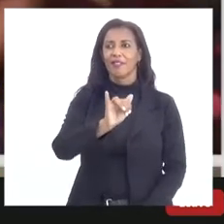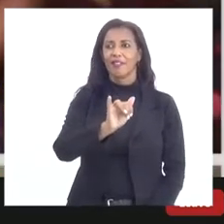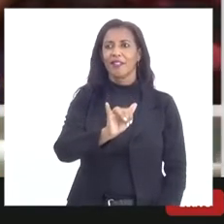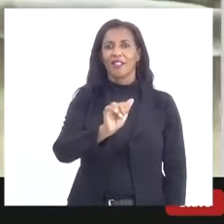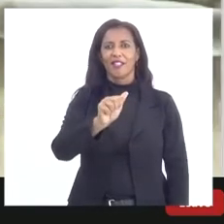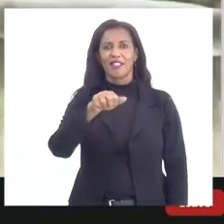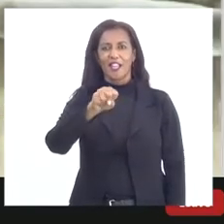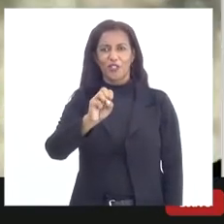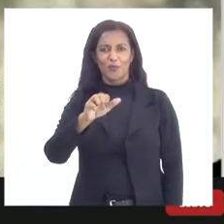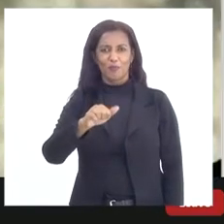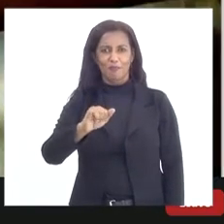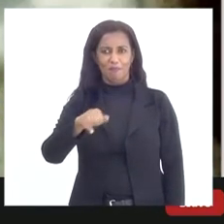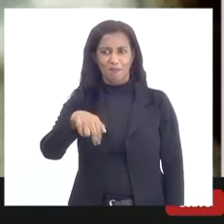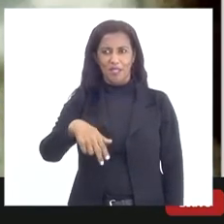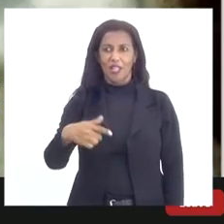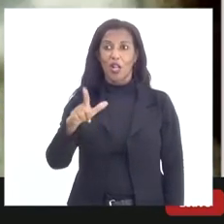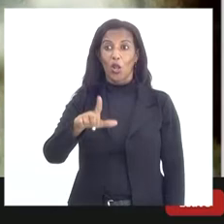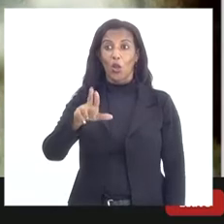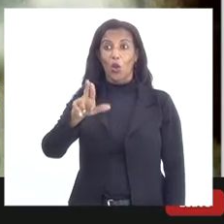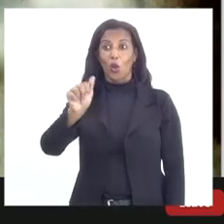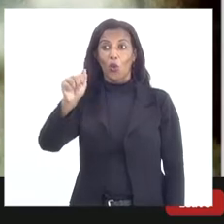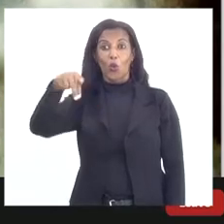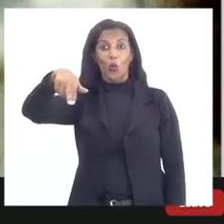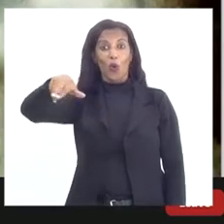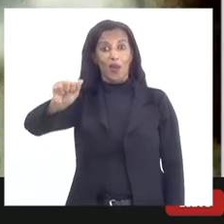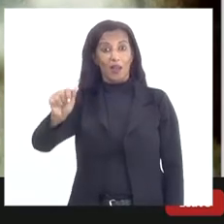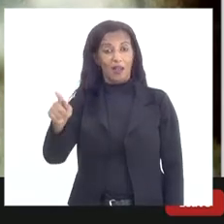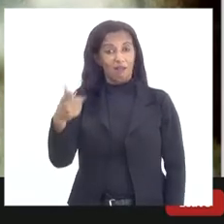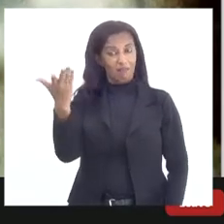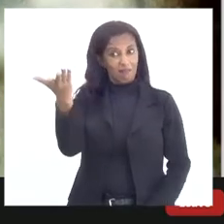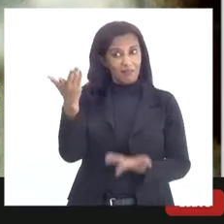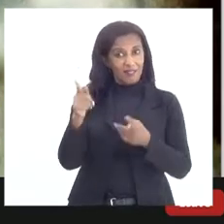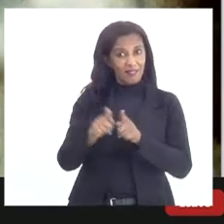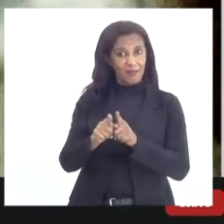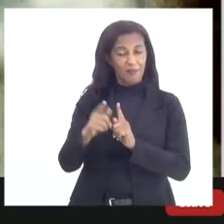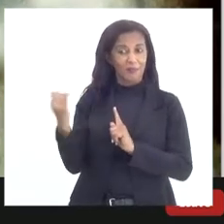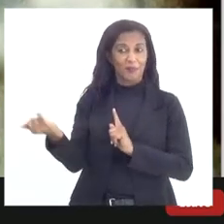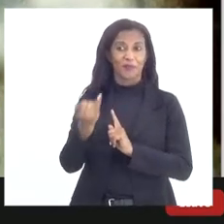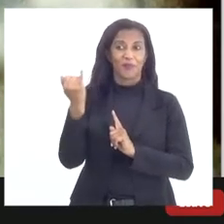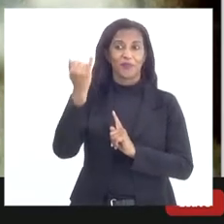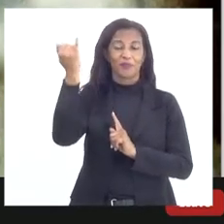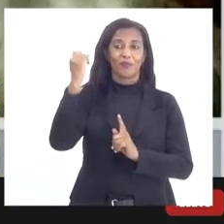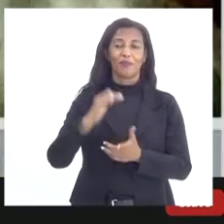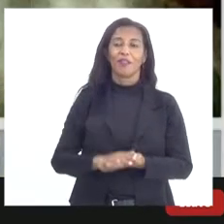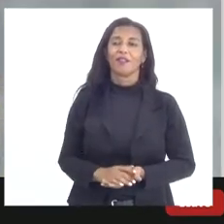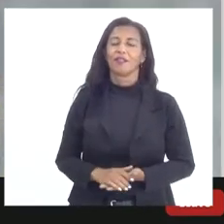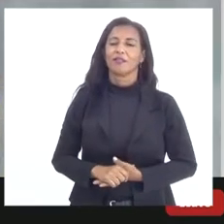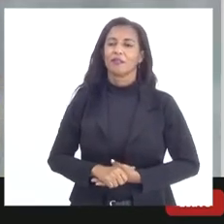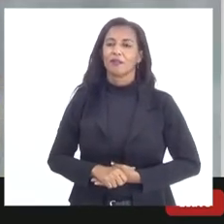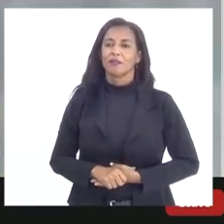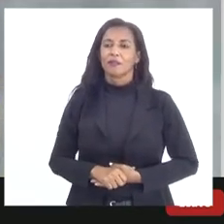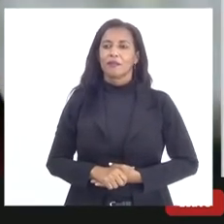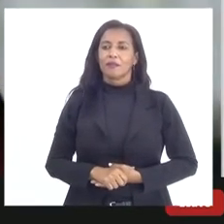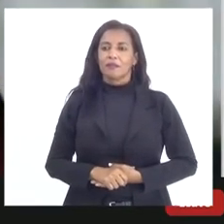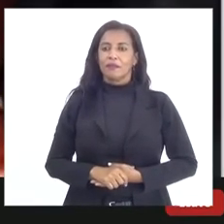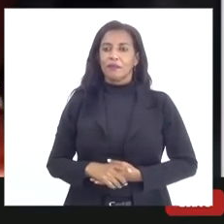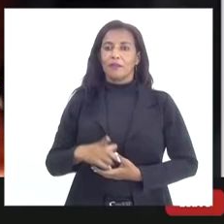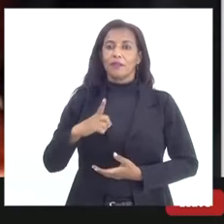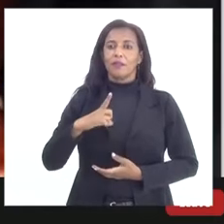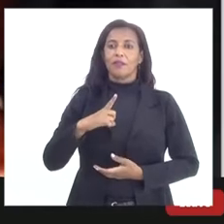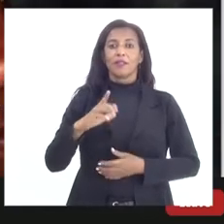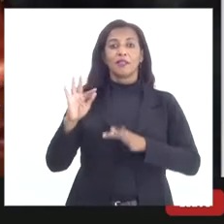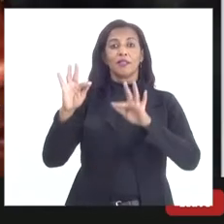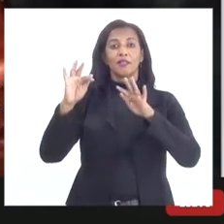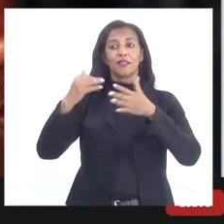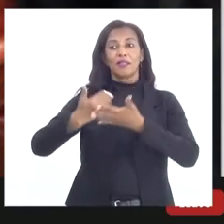de novo. Essa é a Luana, filha da mãe Flávia, importante lutadora também antirracista. E aqui um depoimento muito